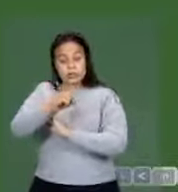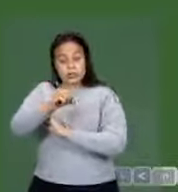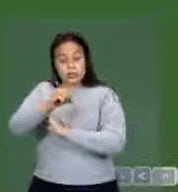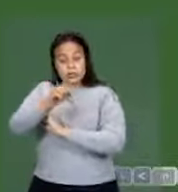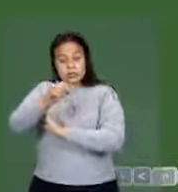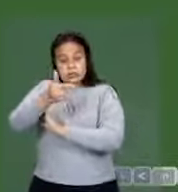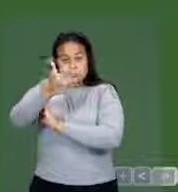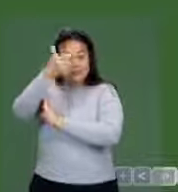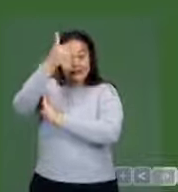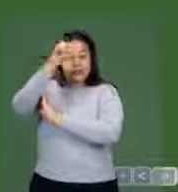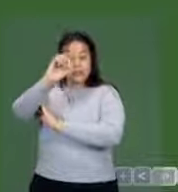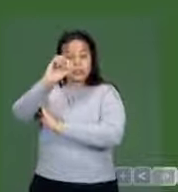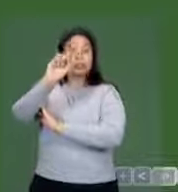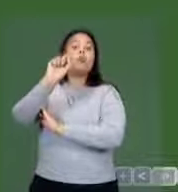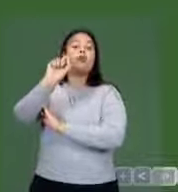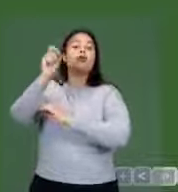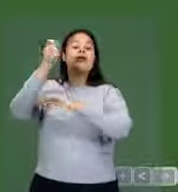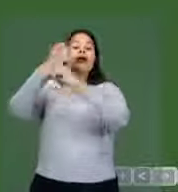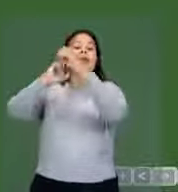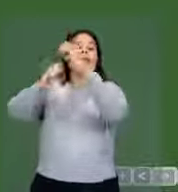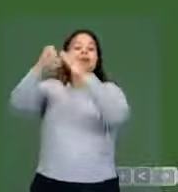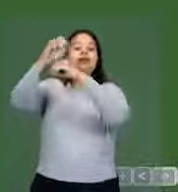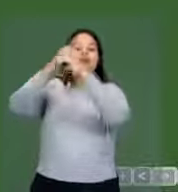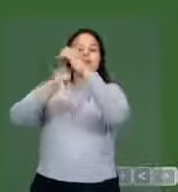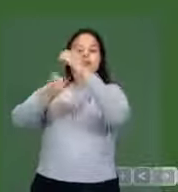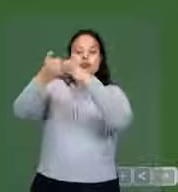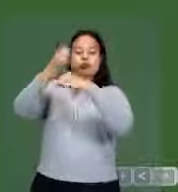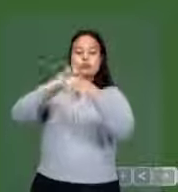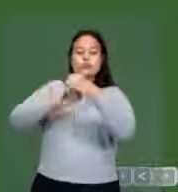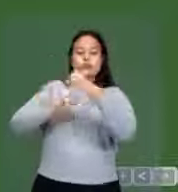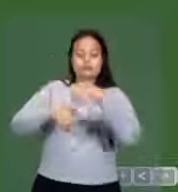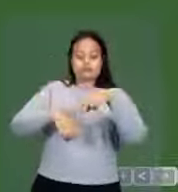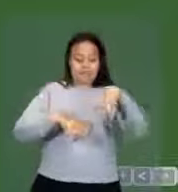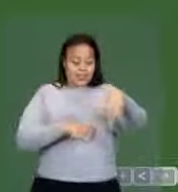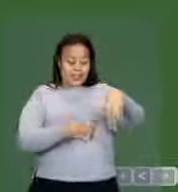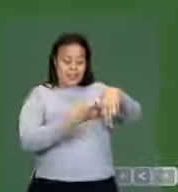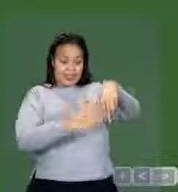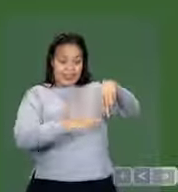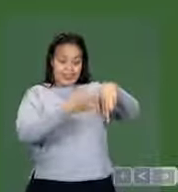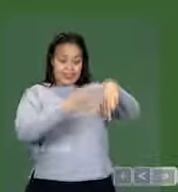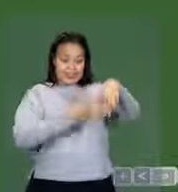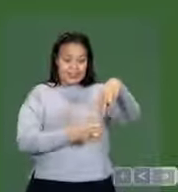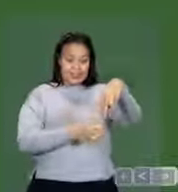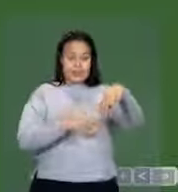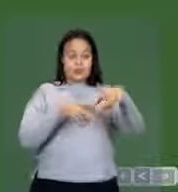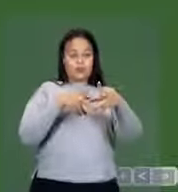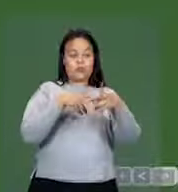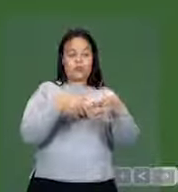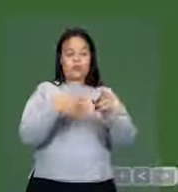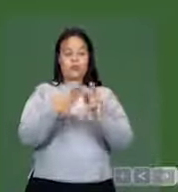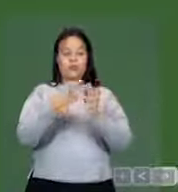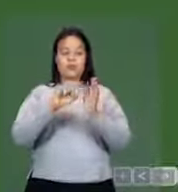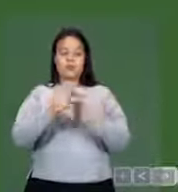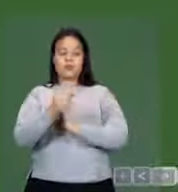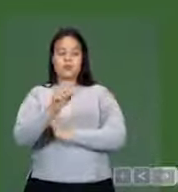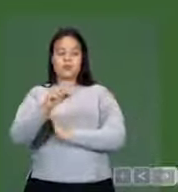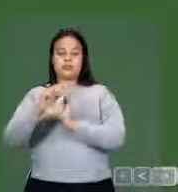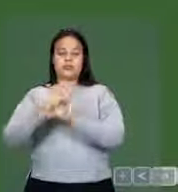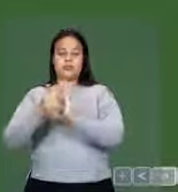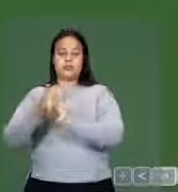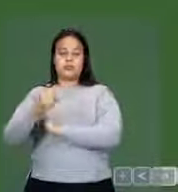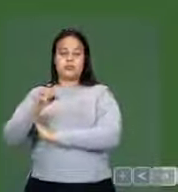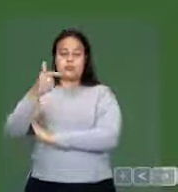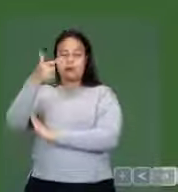Então, N, que é o número de elétrons, 4,0 vezes 10 elevado a